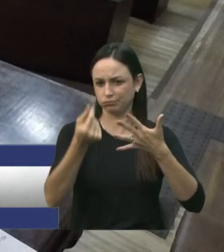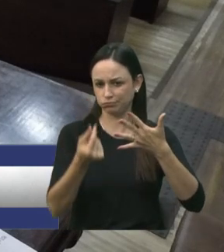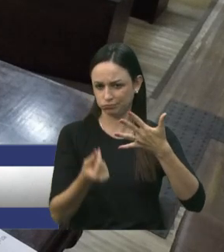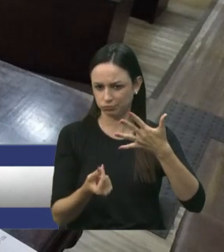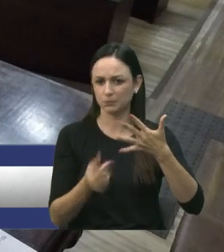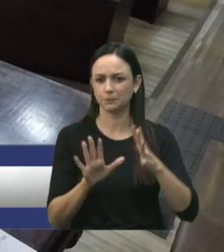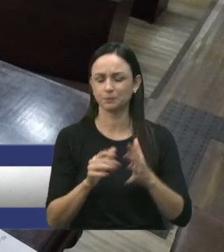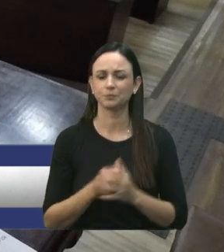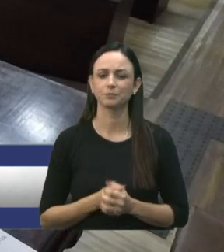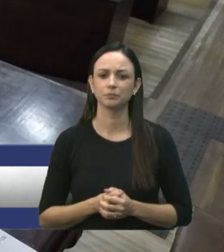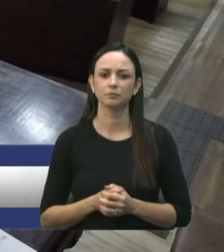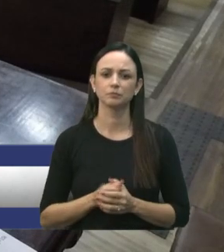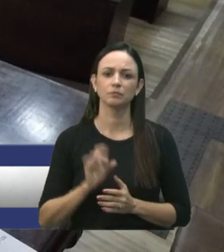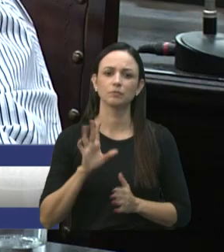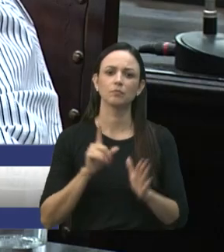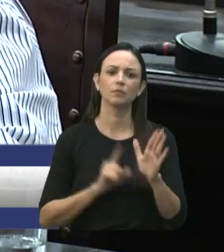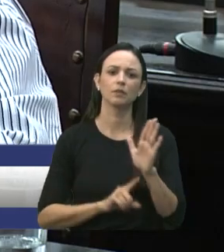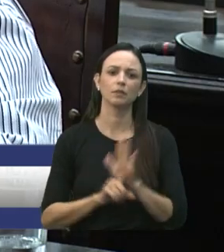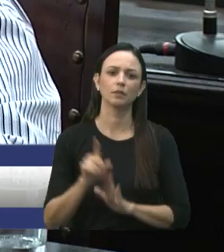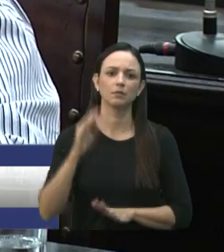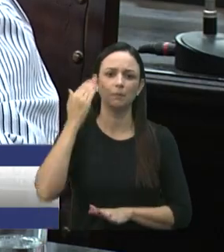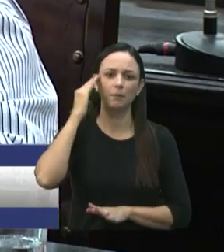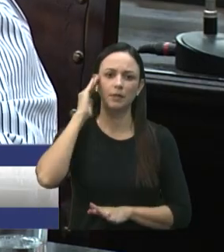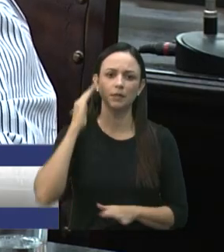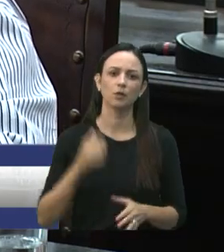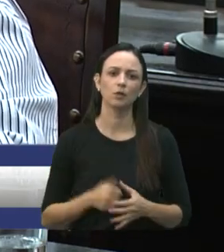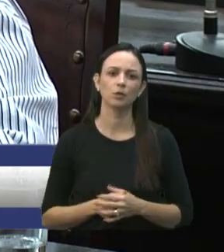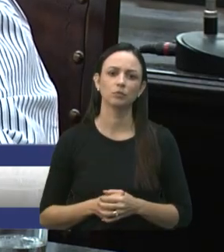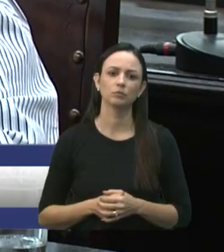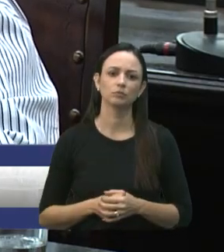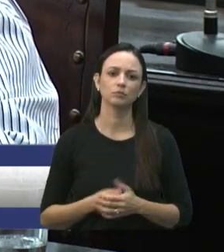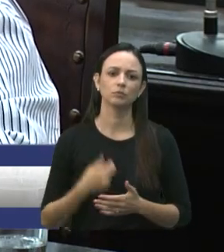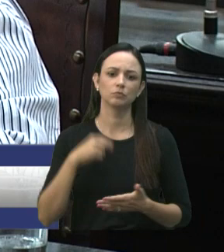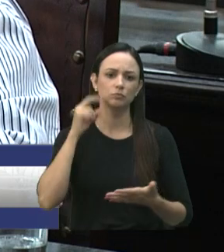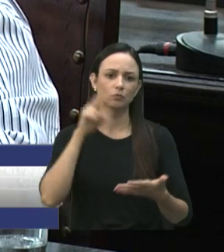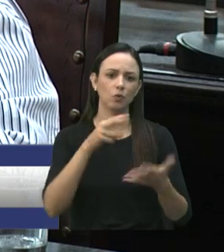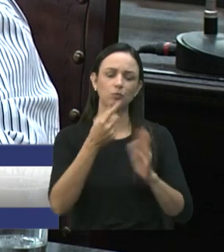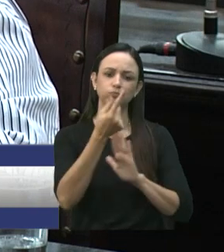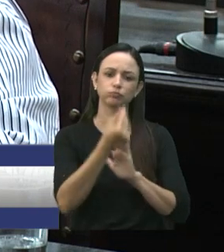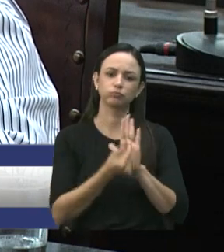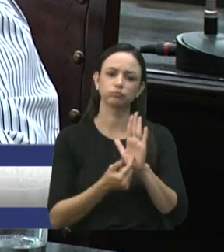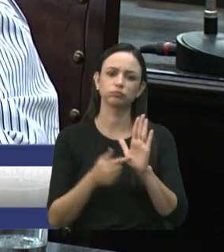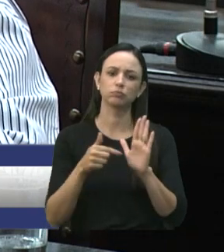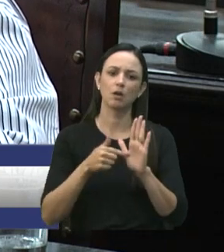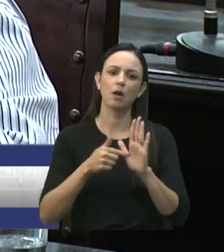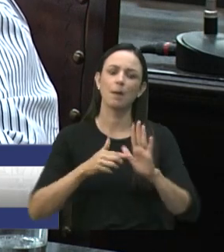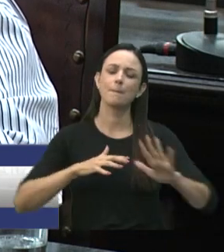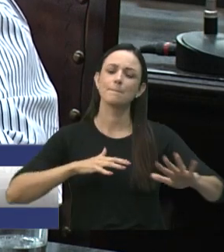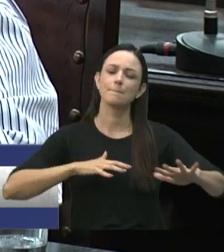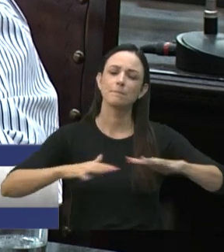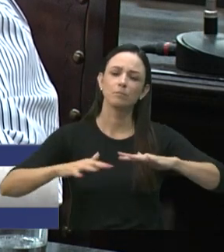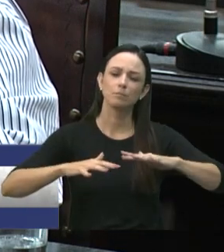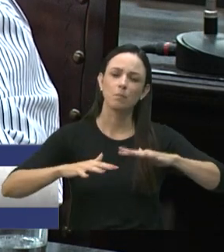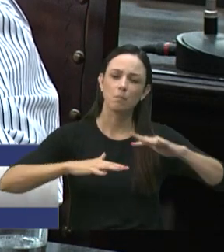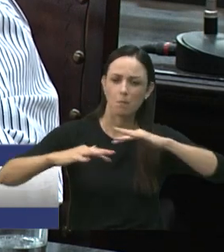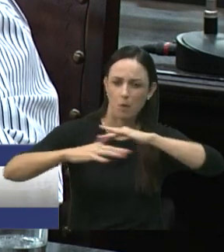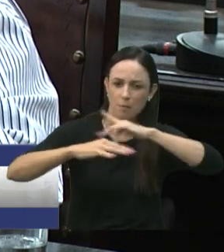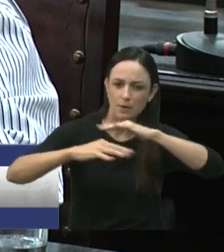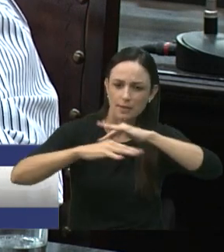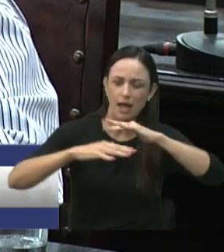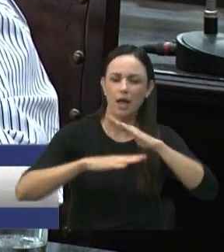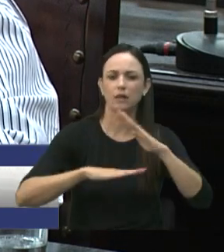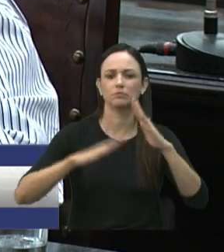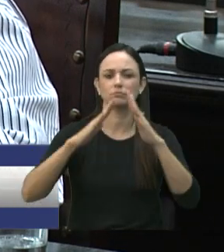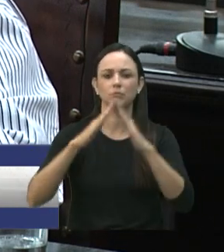de critério de pergunta para entender. Eu estou vendo aqui os orçamentos, principalmente da mobilidade urbana e da habitação